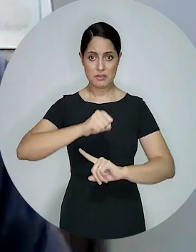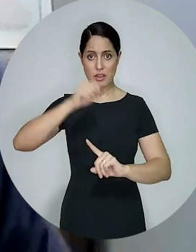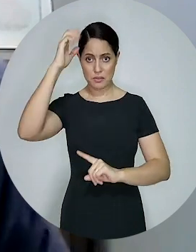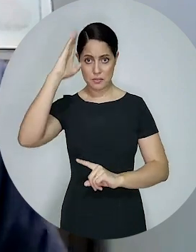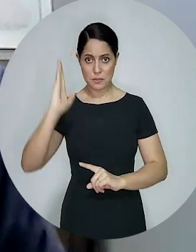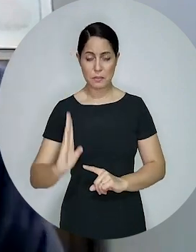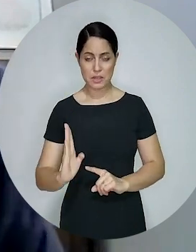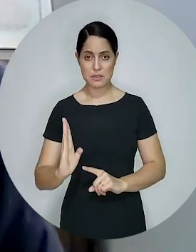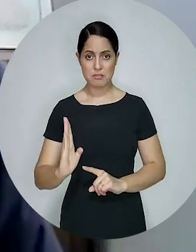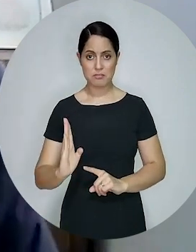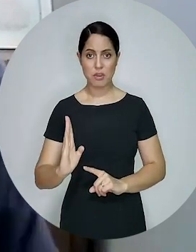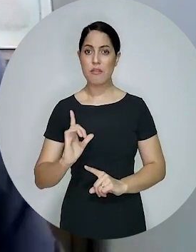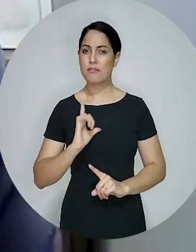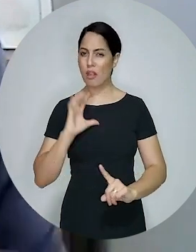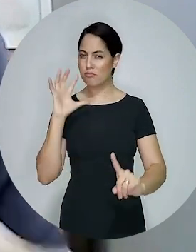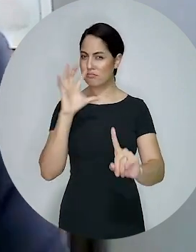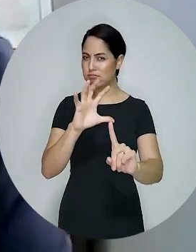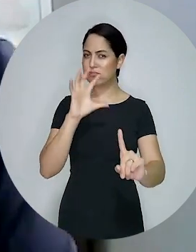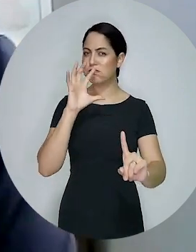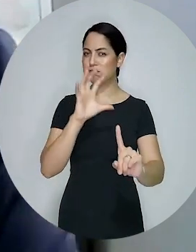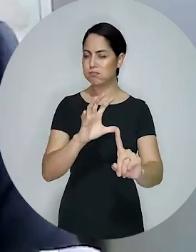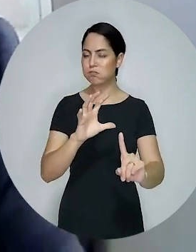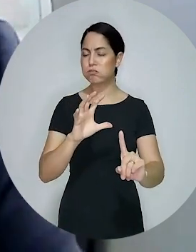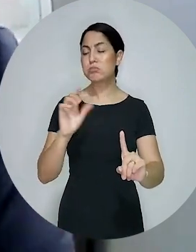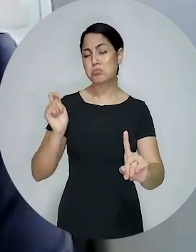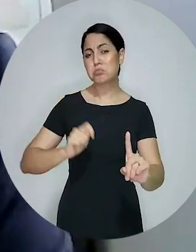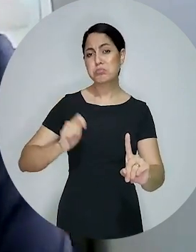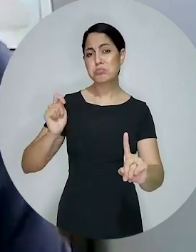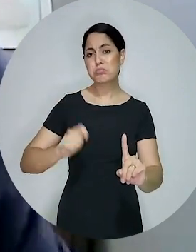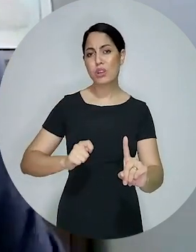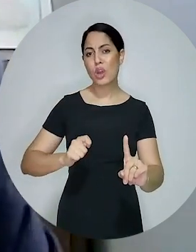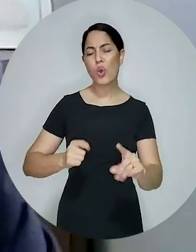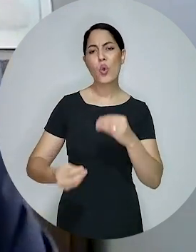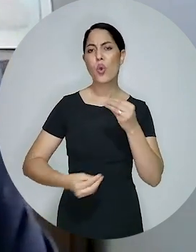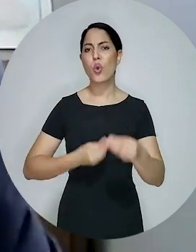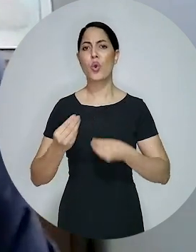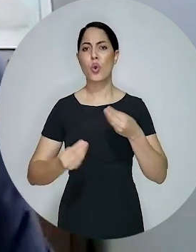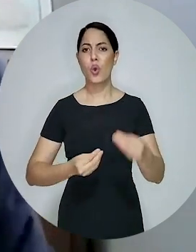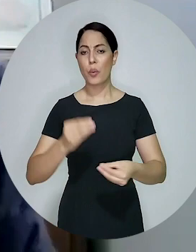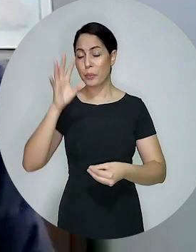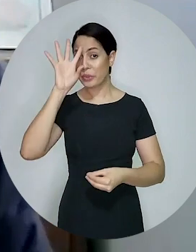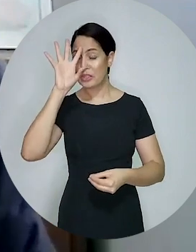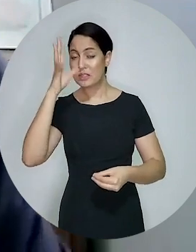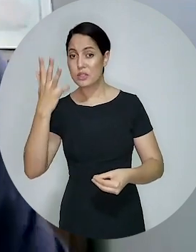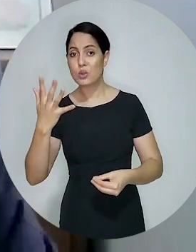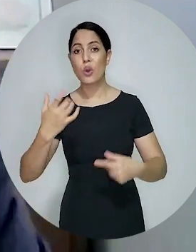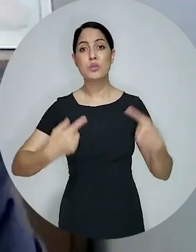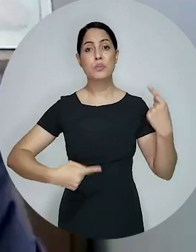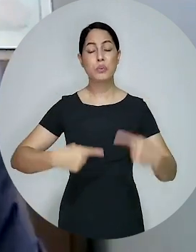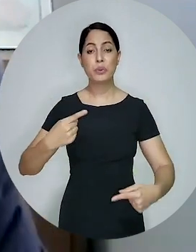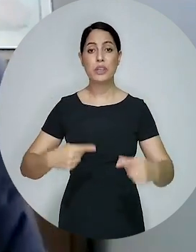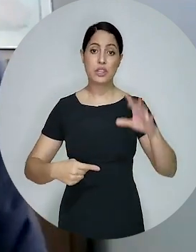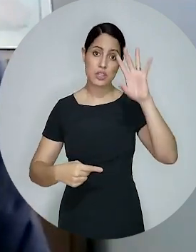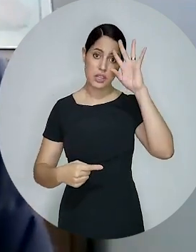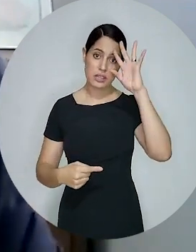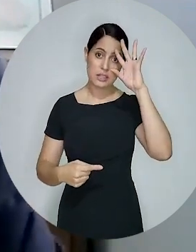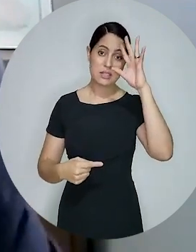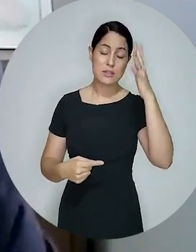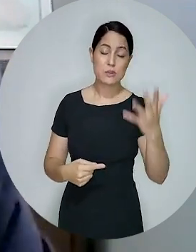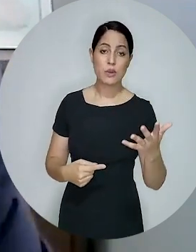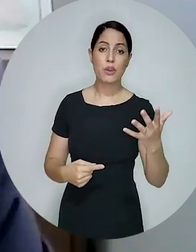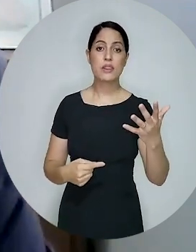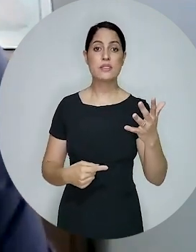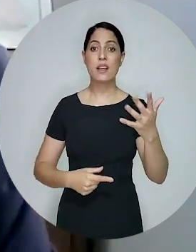a sociedade brasileira tem de influir, tem de influenciar nas decisões